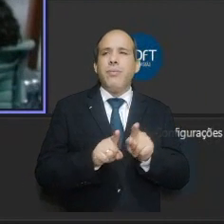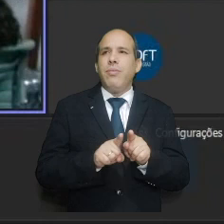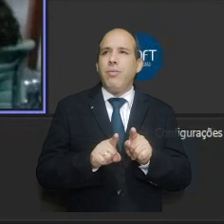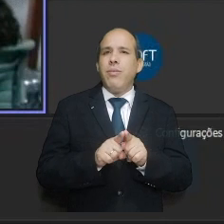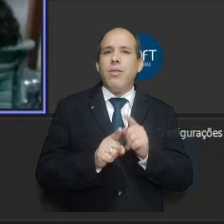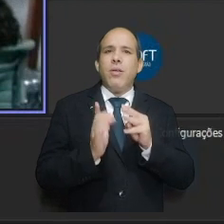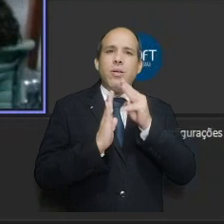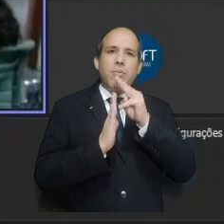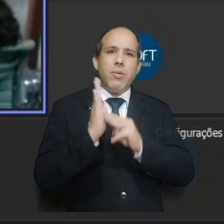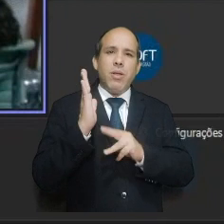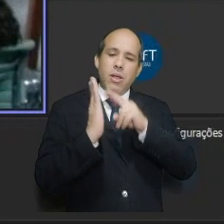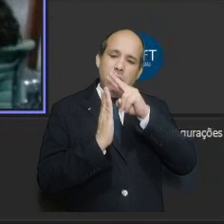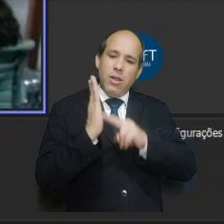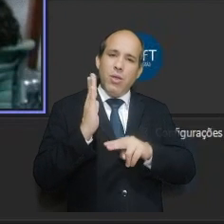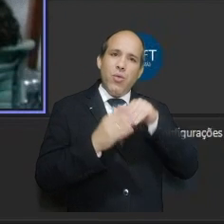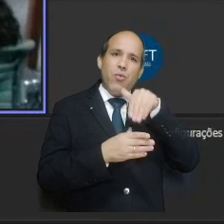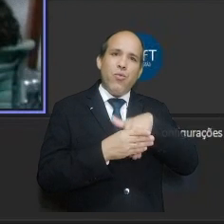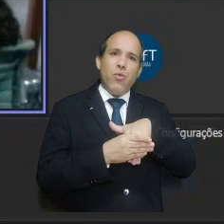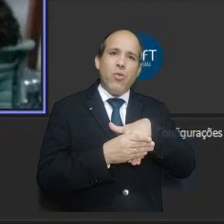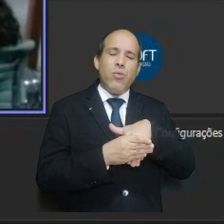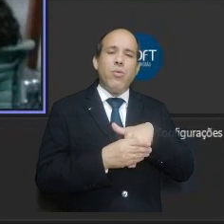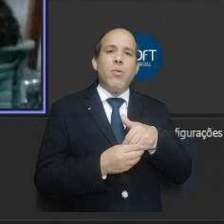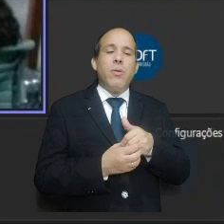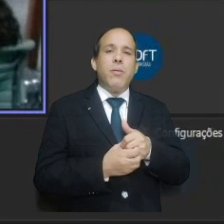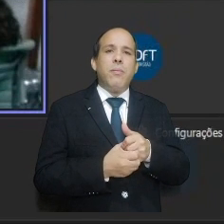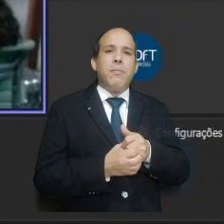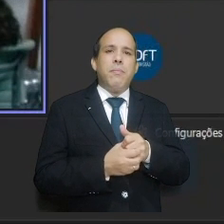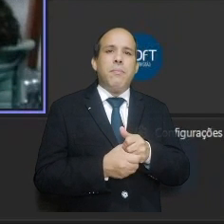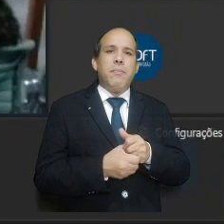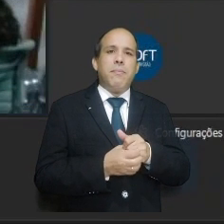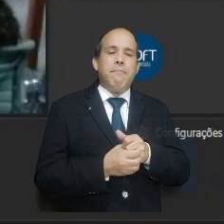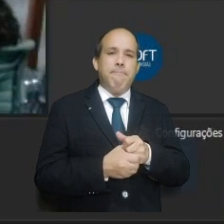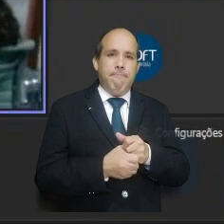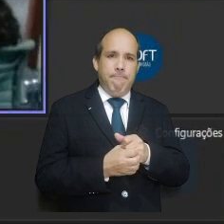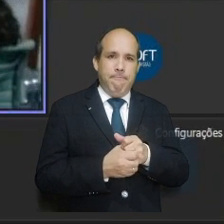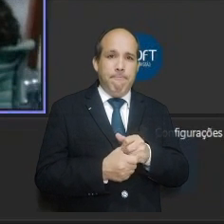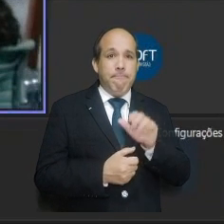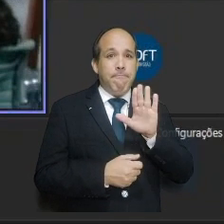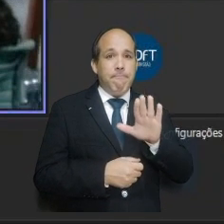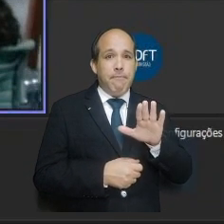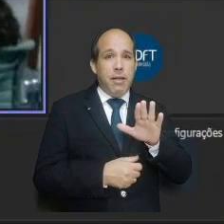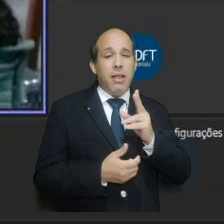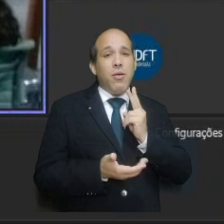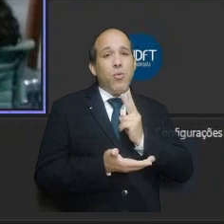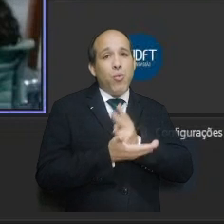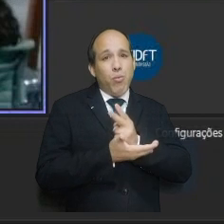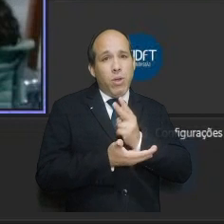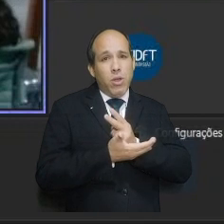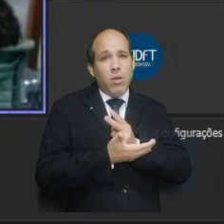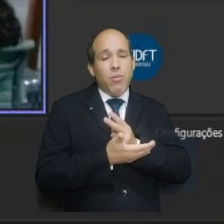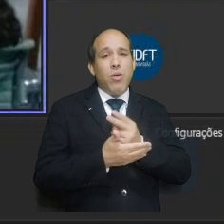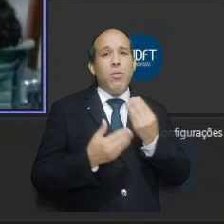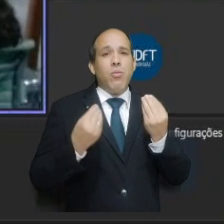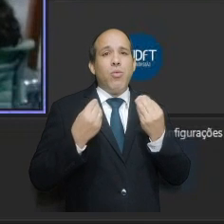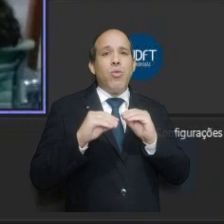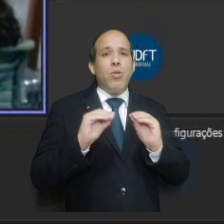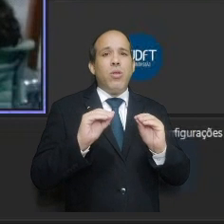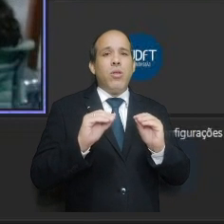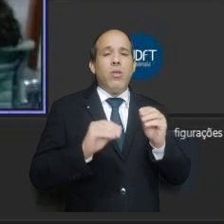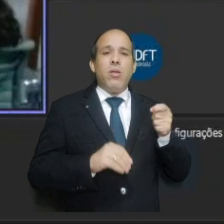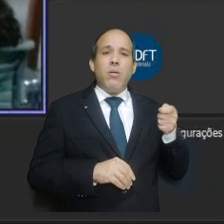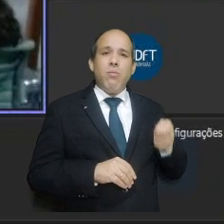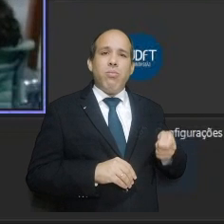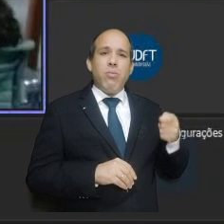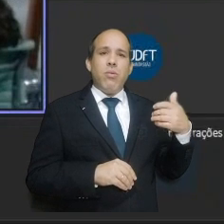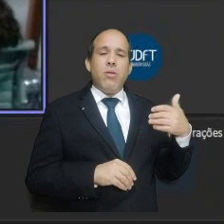pessoalmente, inclusive o memorial, reli o voto, mas ainda estou convencido e mantenho